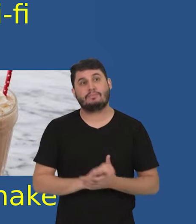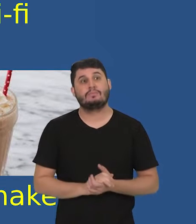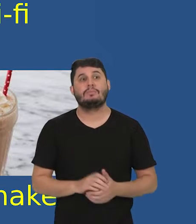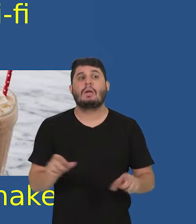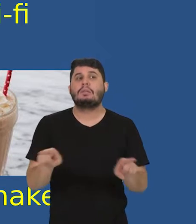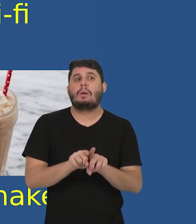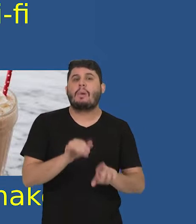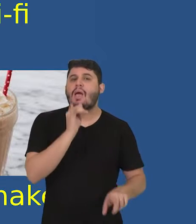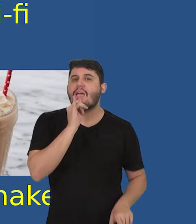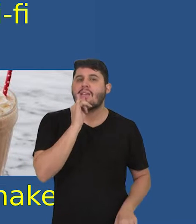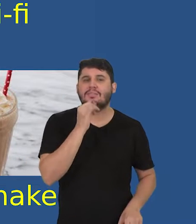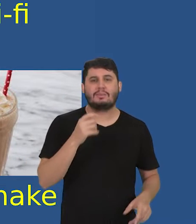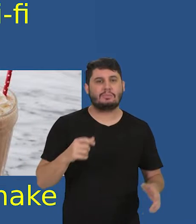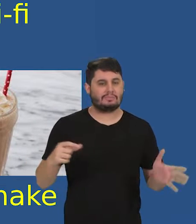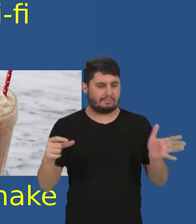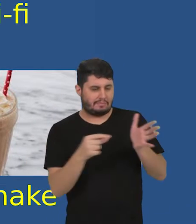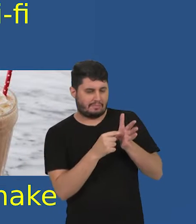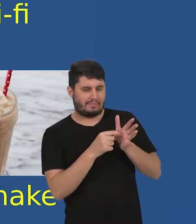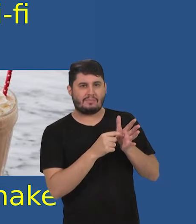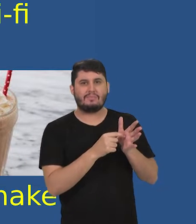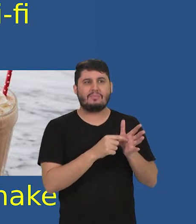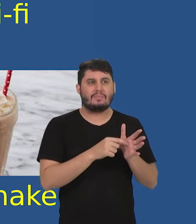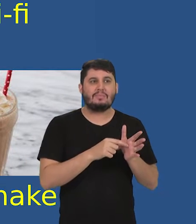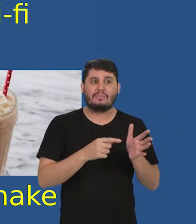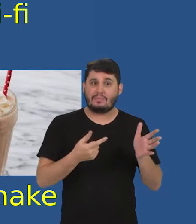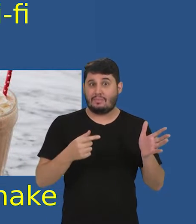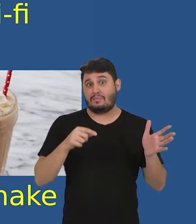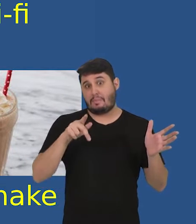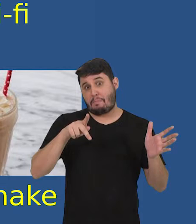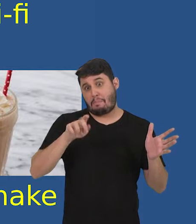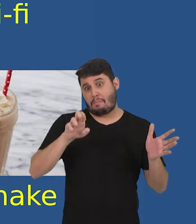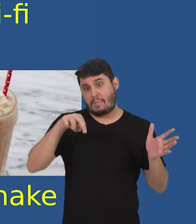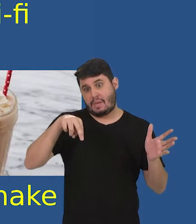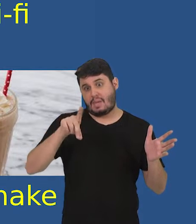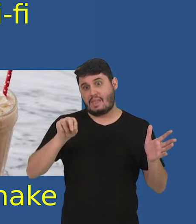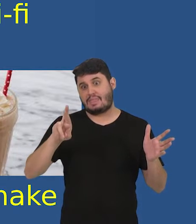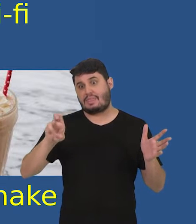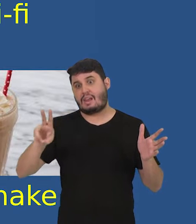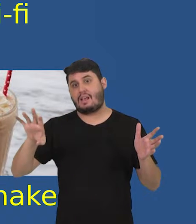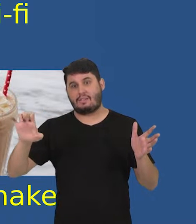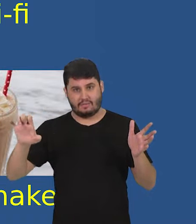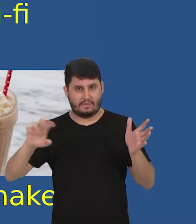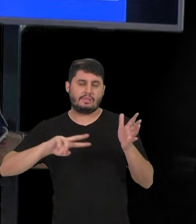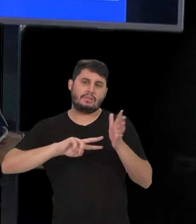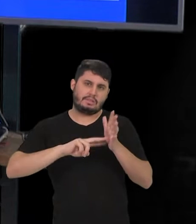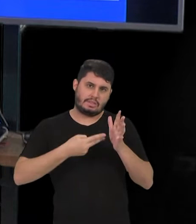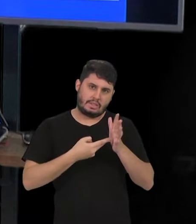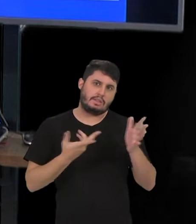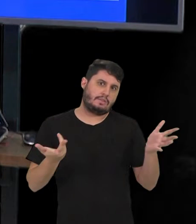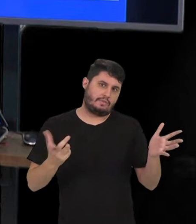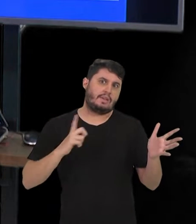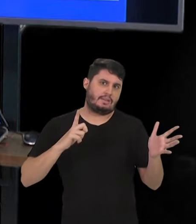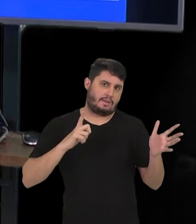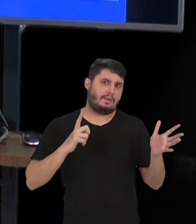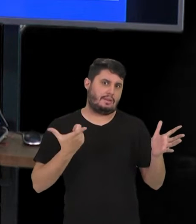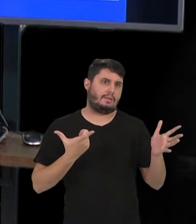Sei lá, dirigidor de caneta ou nada a ver, né? Então a gente sabe o que é, independente da tradução, o milkshake está provando isso aí, ninguém